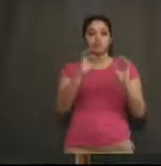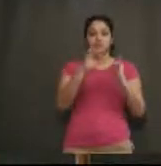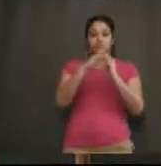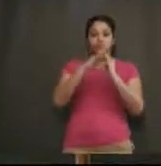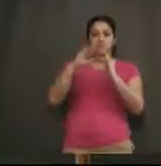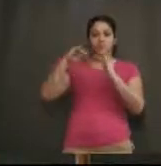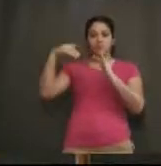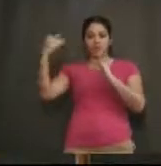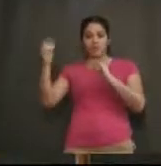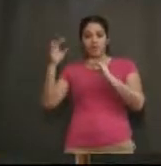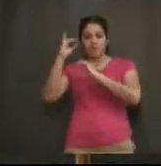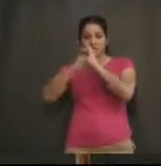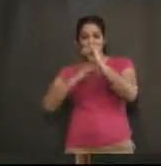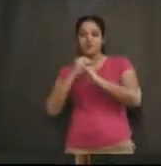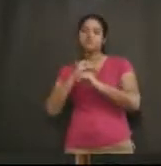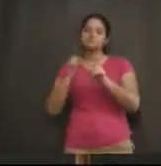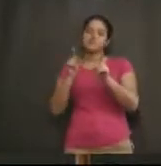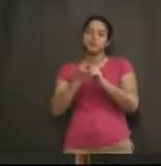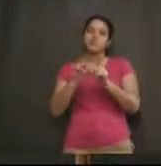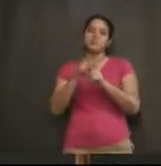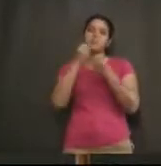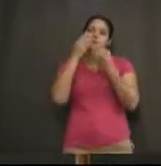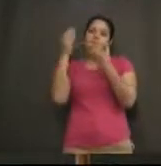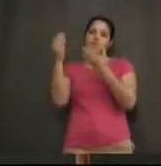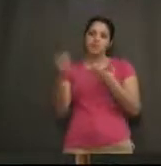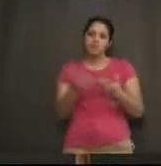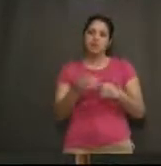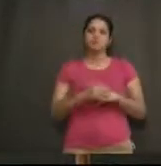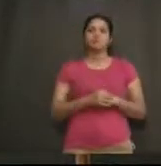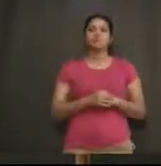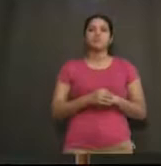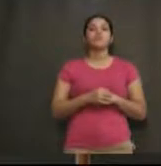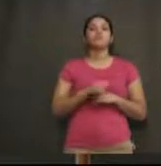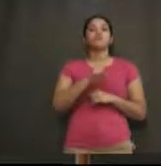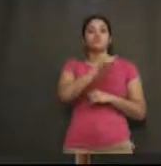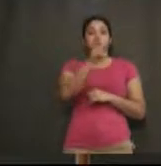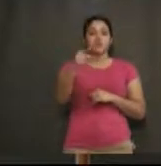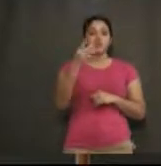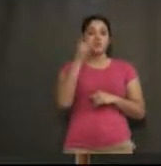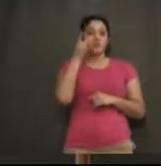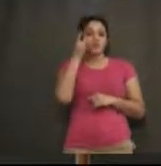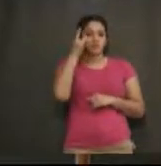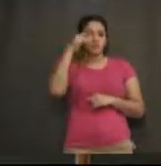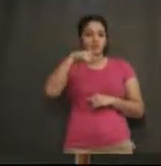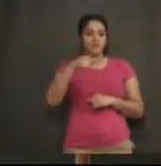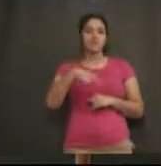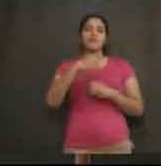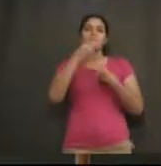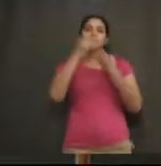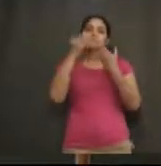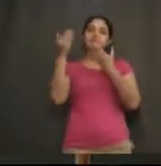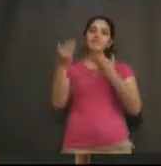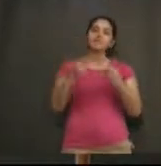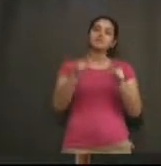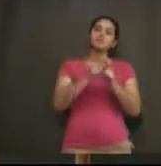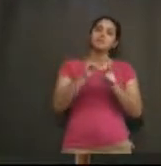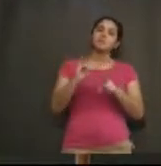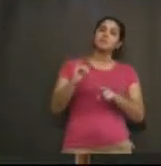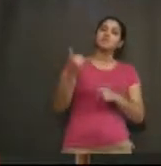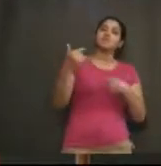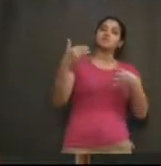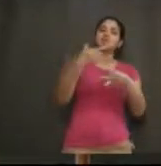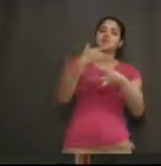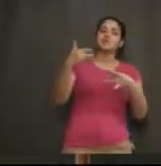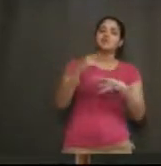Desejo que vocês tenham uma boa estadia no nosso estado e que nós, né, enquanto universidade, enquanto